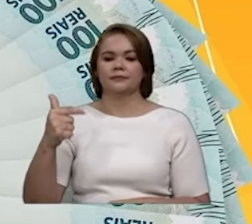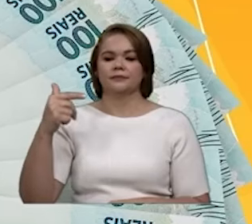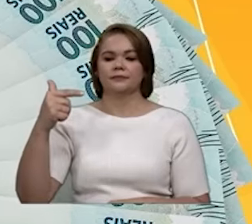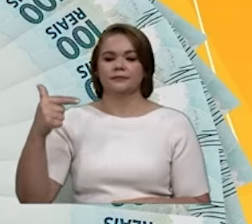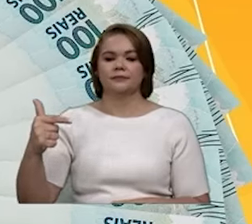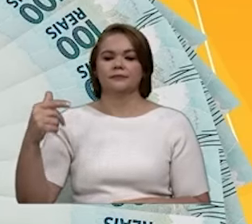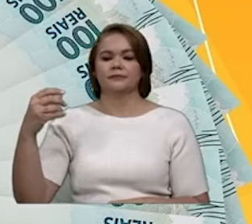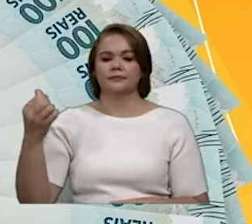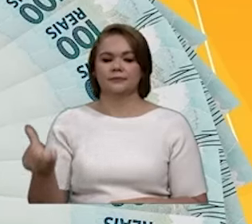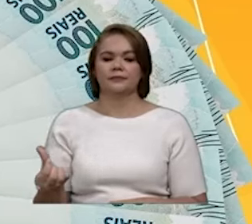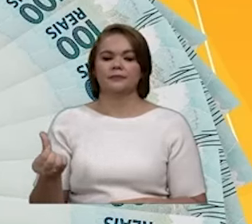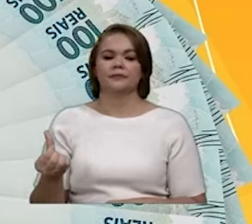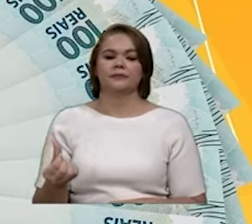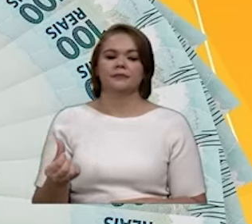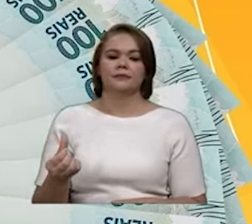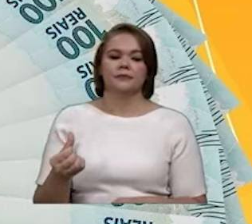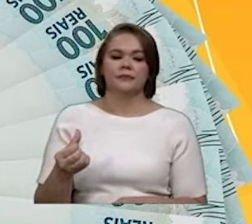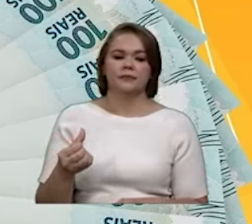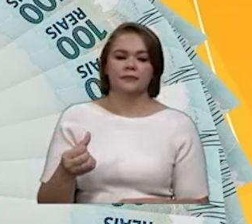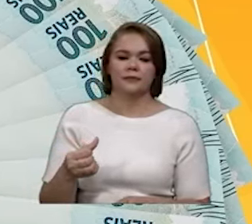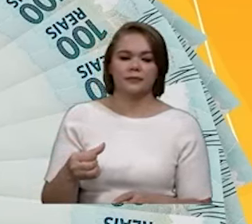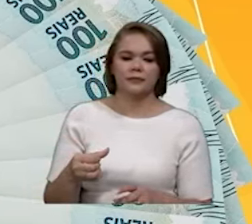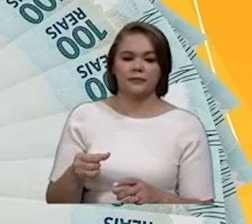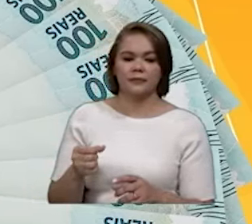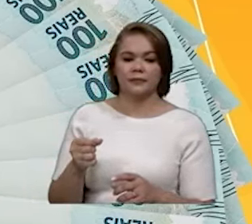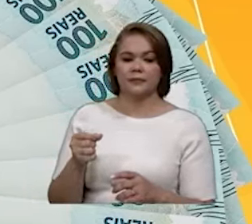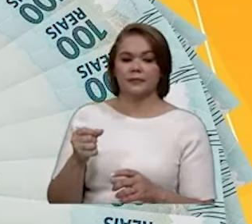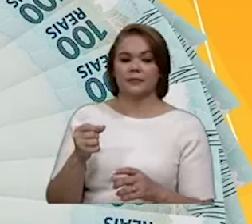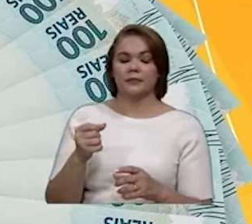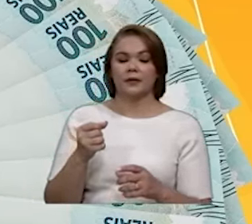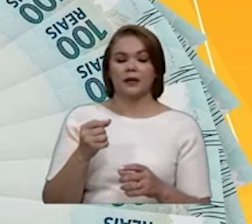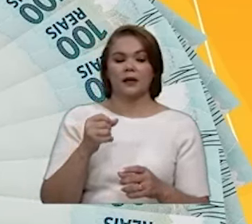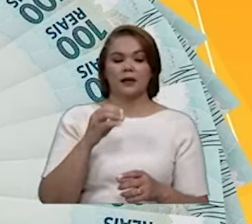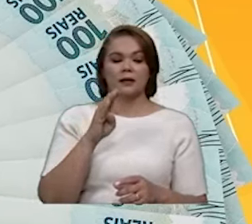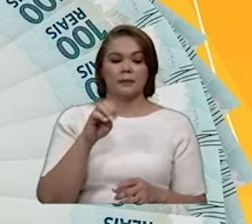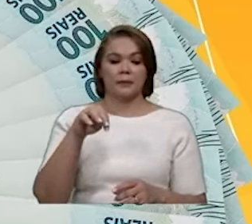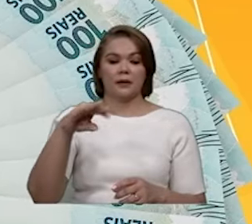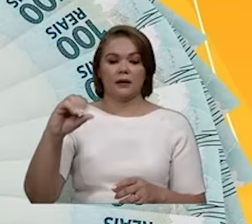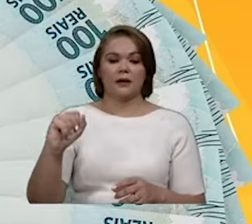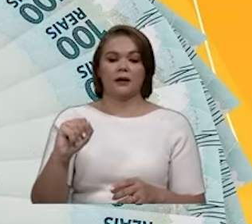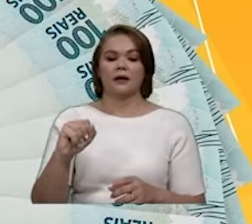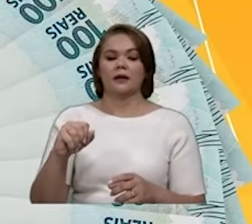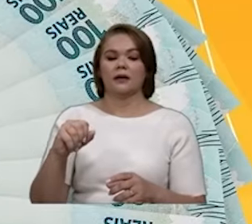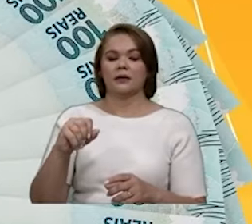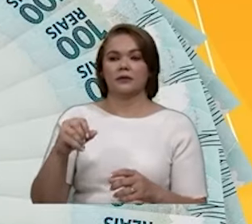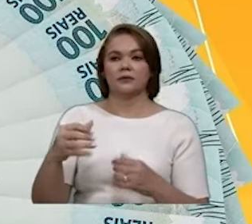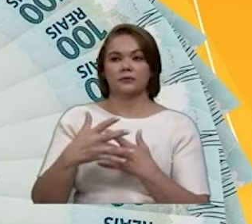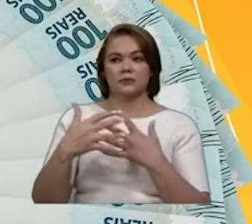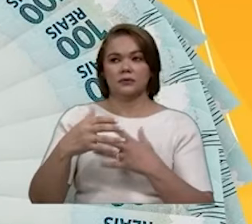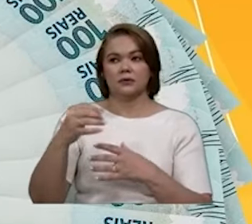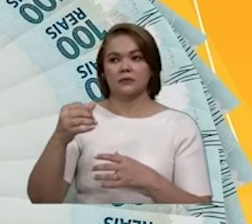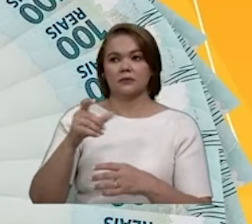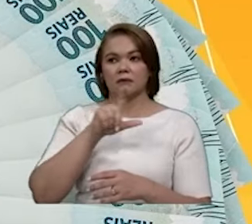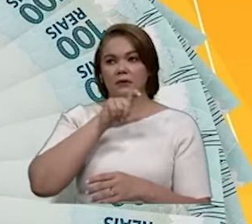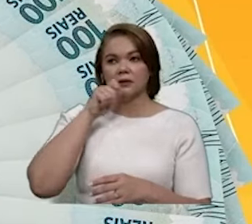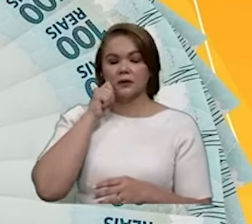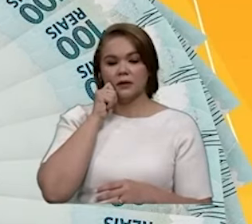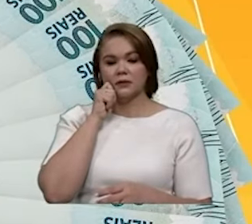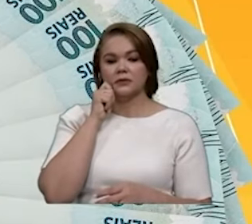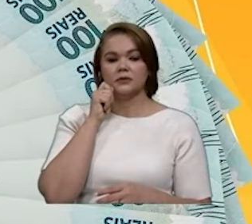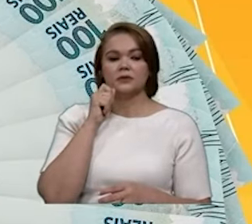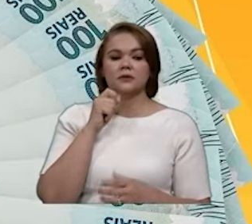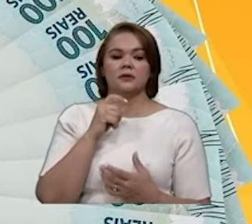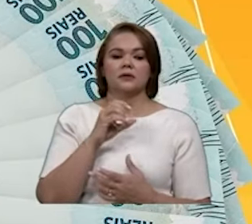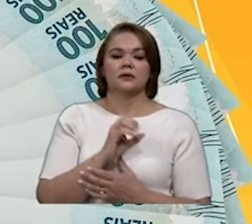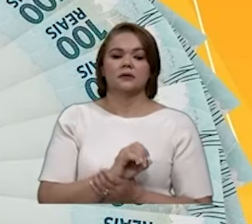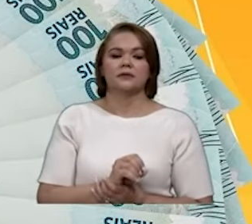03300226. Apostas esportivas do Centro de Aracaju, parabéns! Olha aí, olha aí,